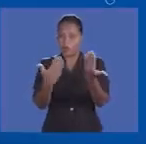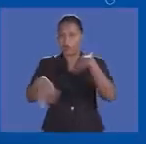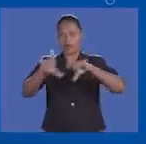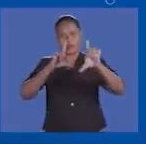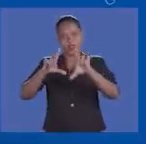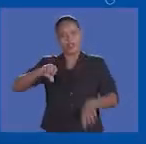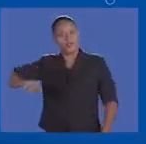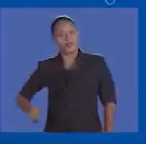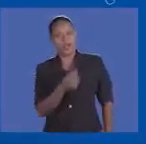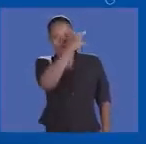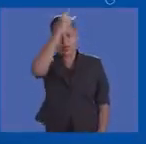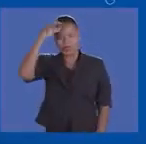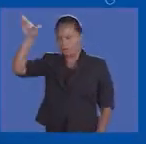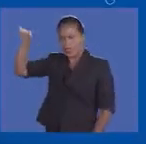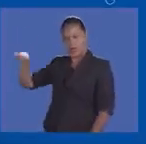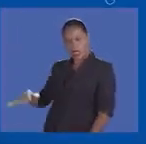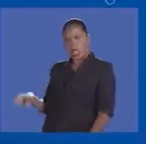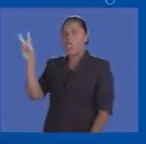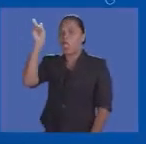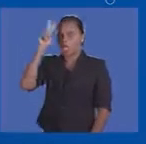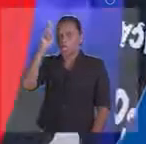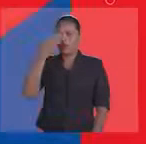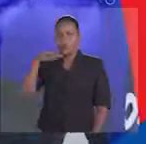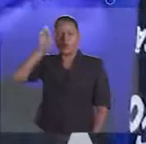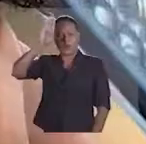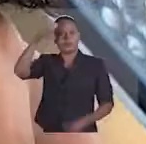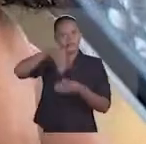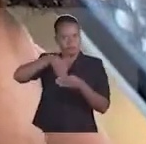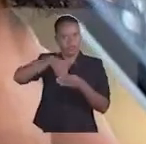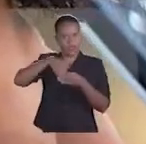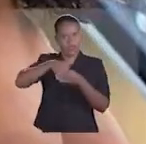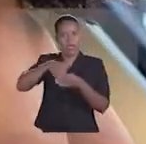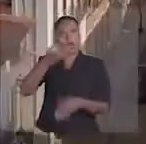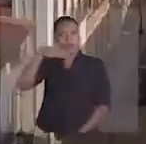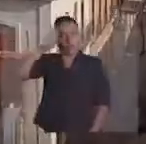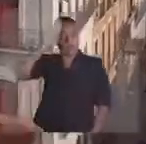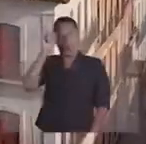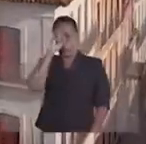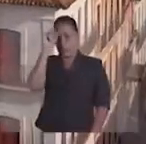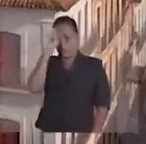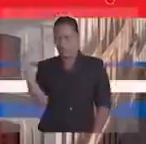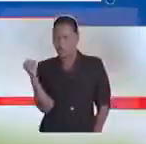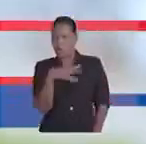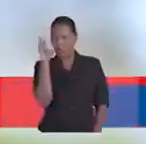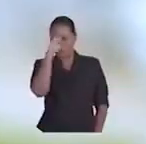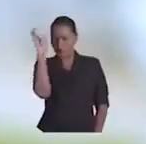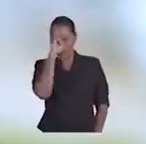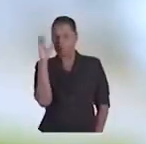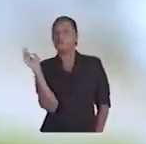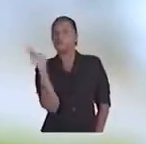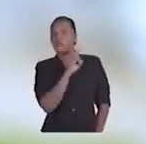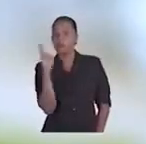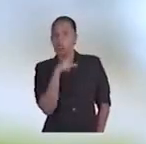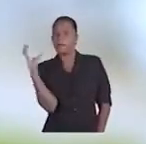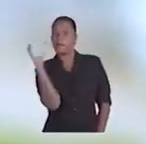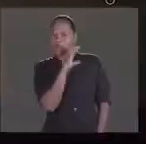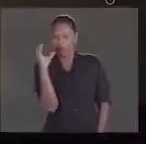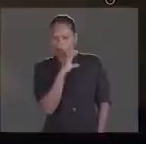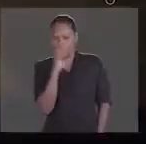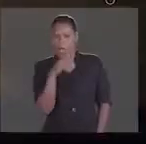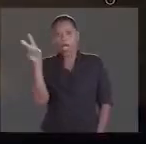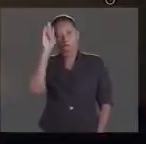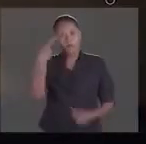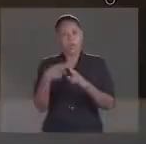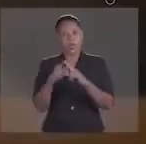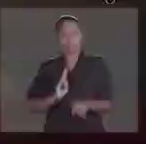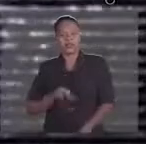Começa agora o programa de Duarte. O Duarte que fez no Procon, fez no Viva Cidadão e vai fazer muito em São Luís. Quando eu era criança, lembro bem das